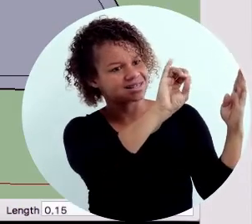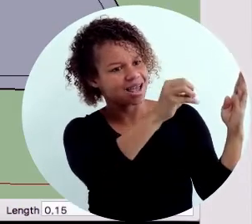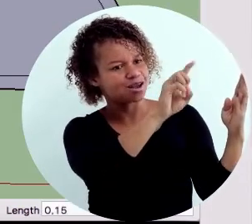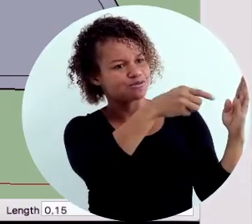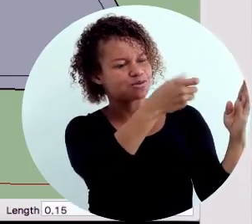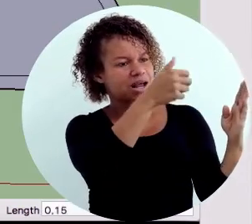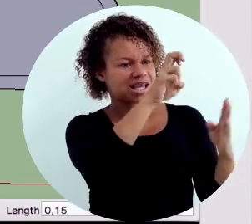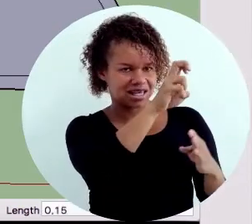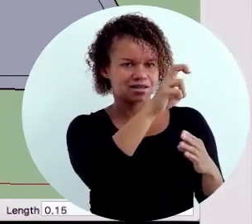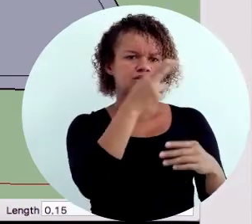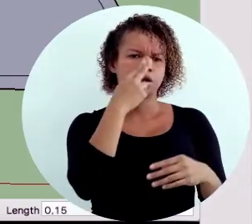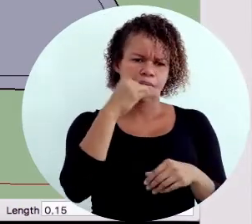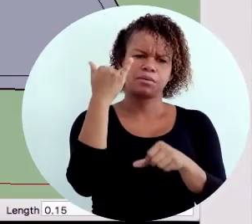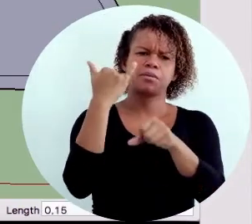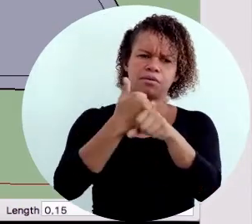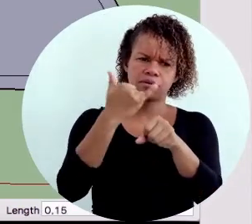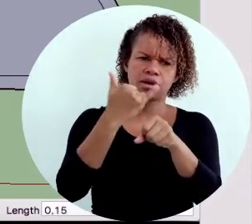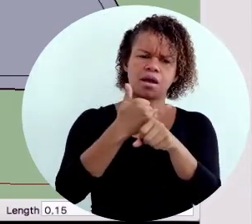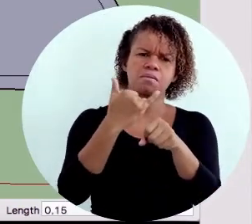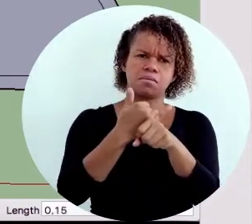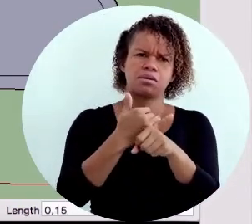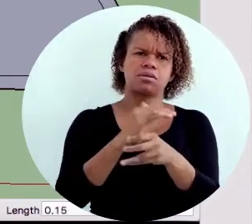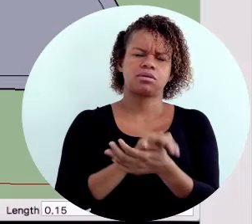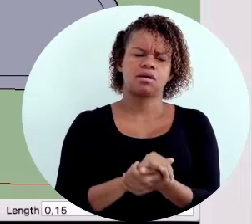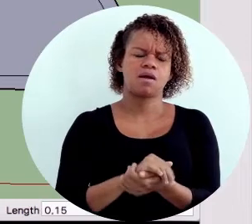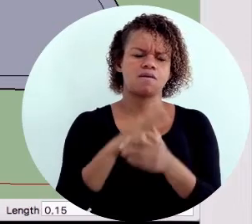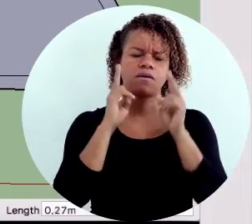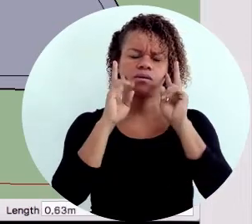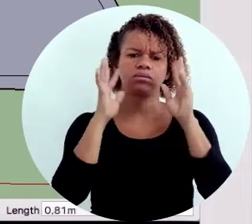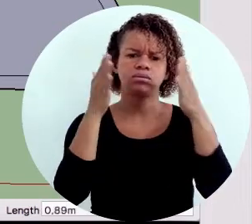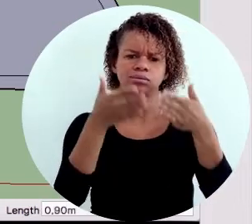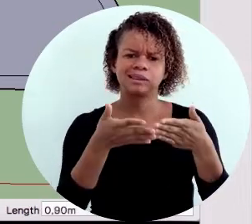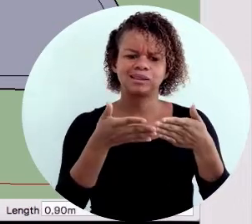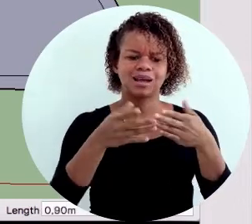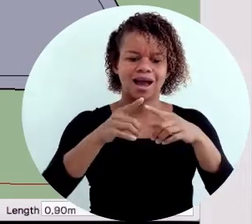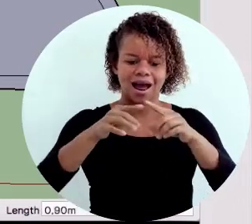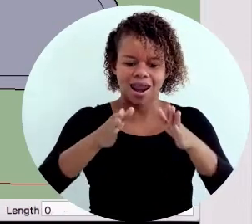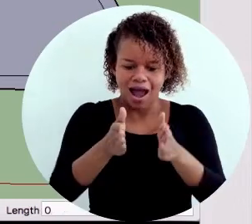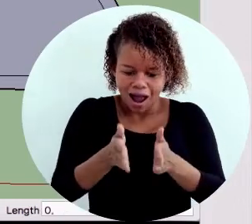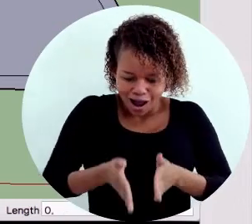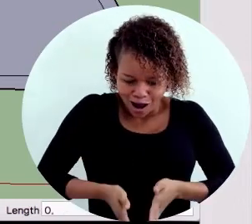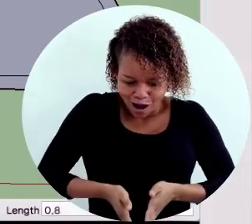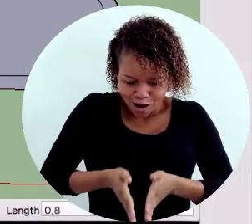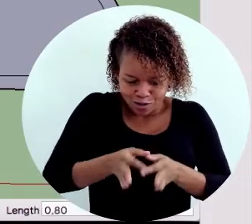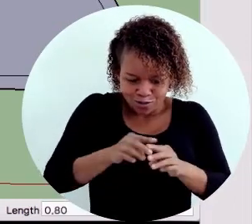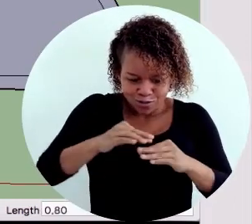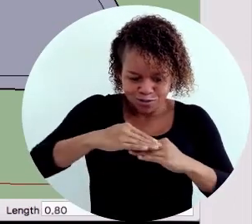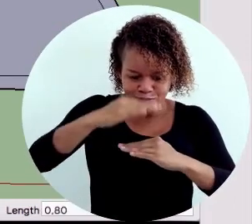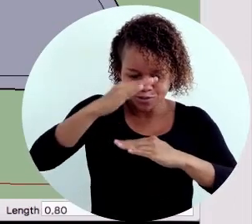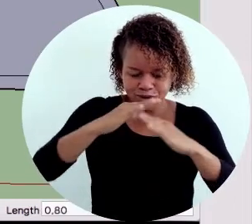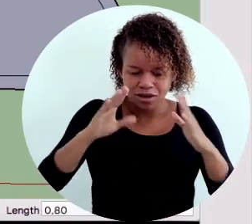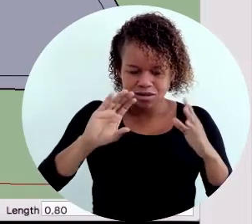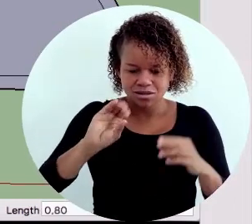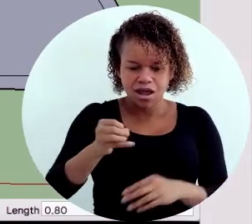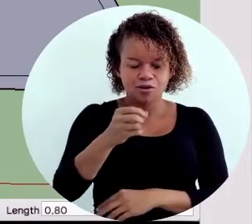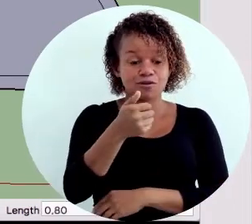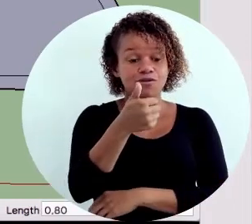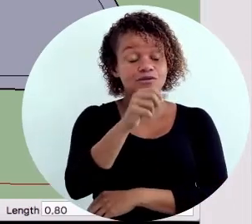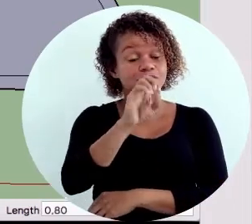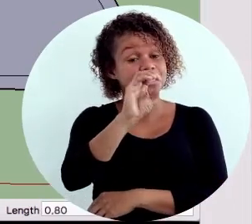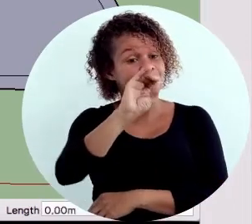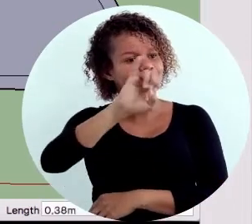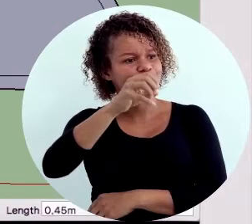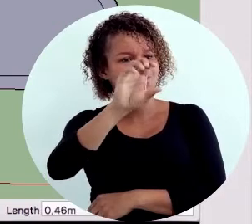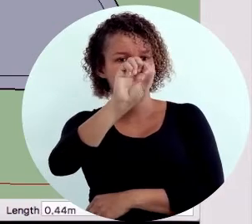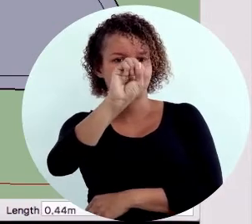também, utilizando a mesma ferramenta, eu vou definir a largura do corredor de 0,80 e a espessura